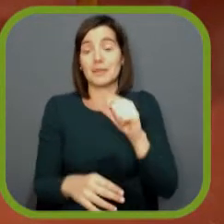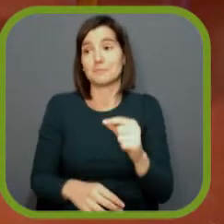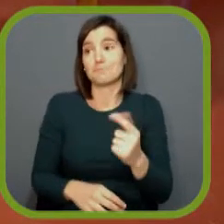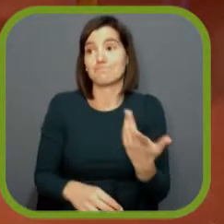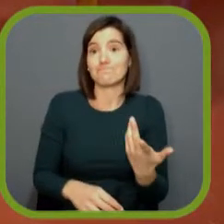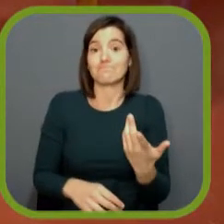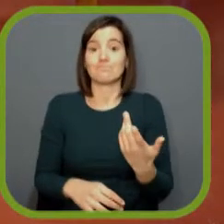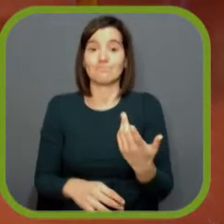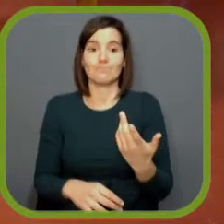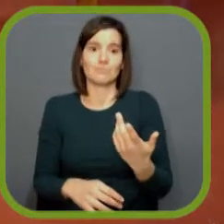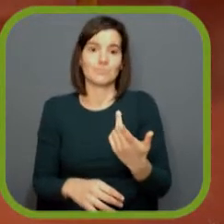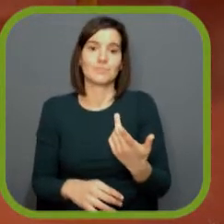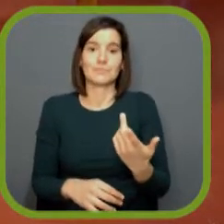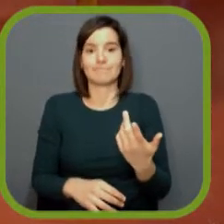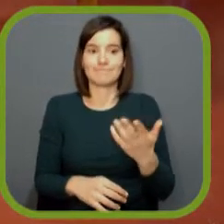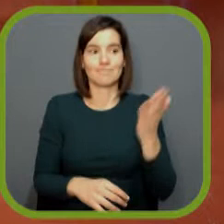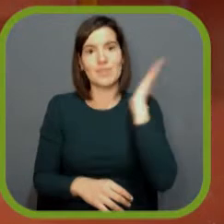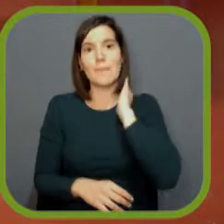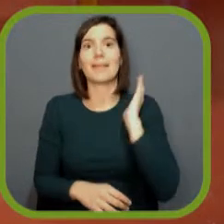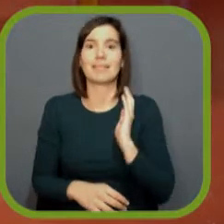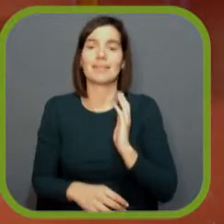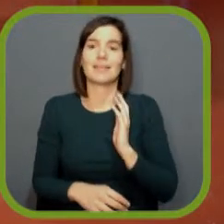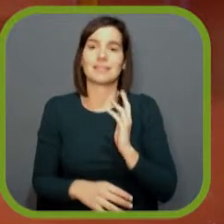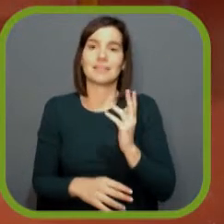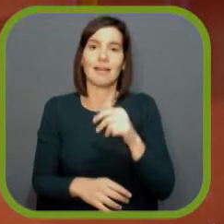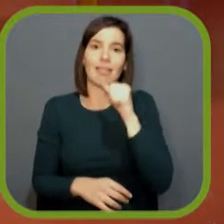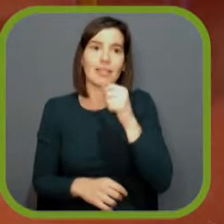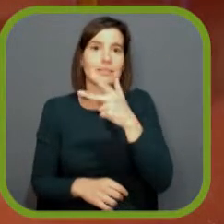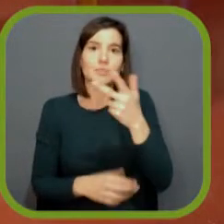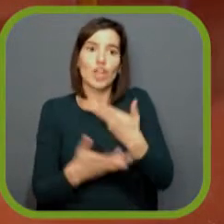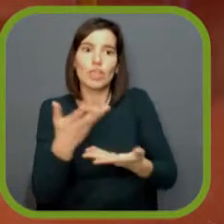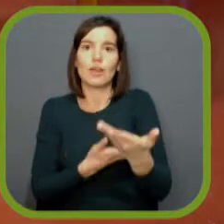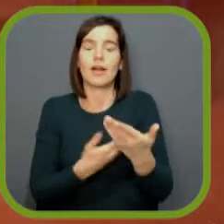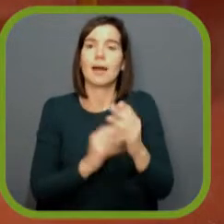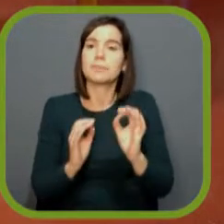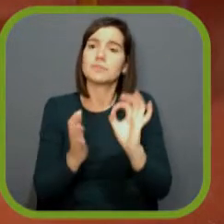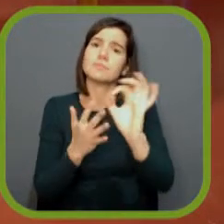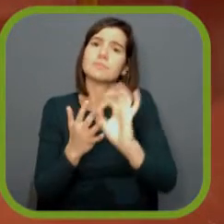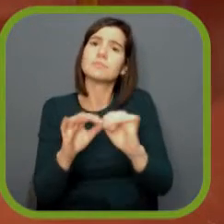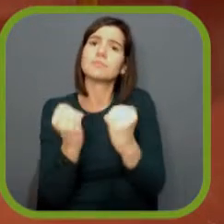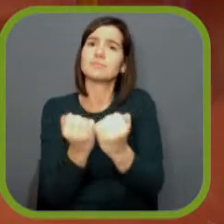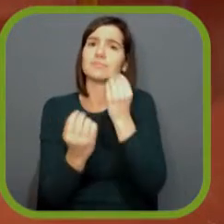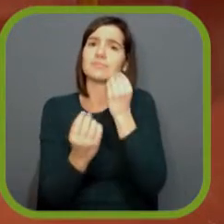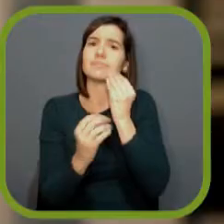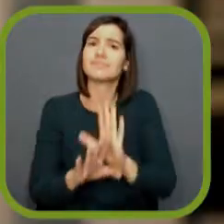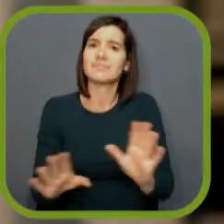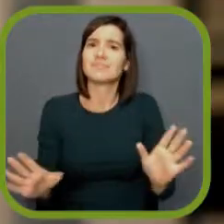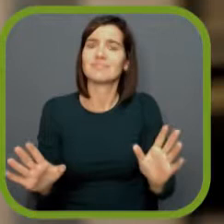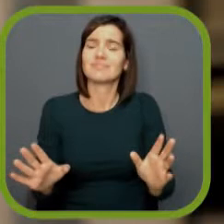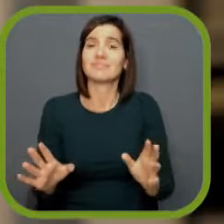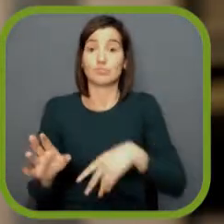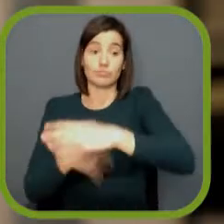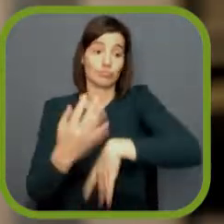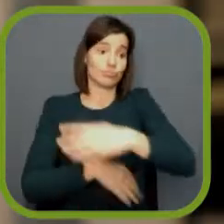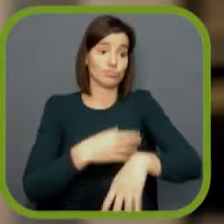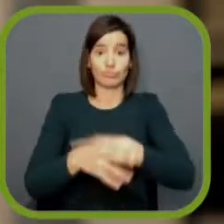uma dependência massiva que nós temos dessa nossa troca absoluta, que no fundo é uma característica das nossas sociedades. E, portanto,